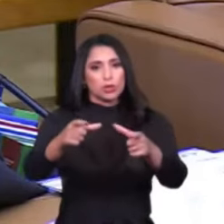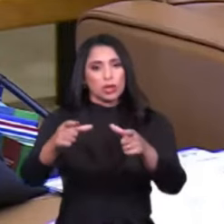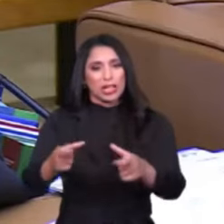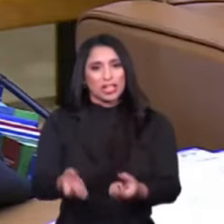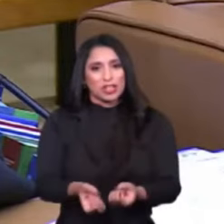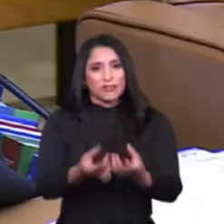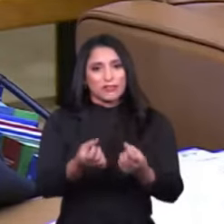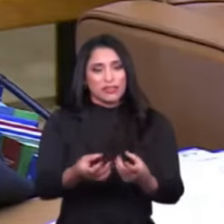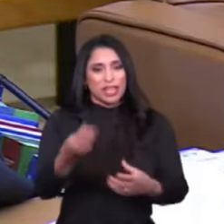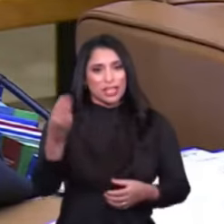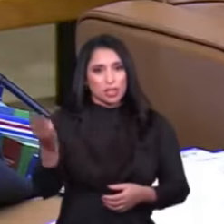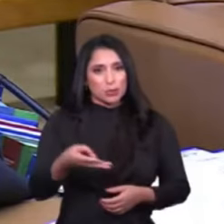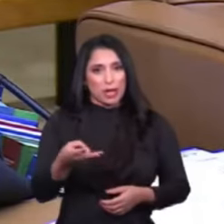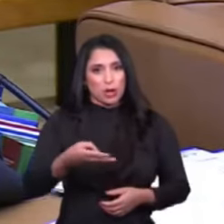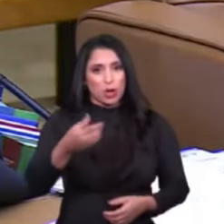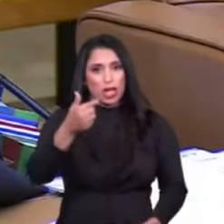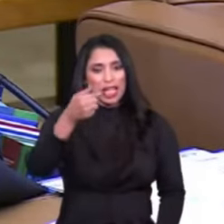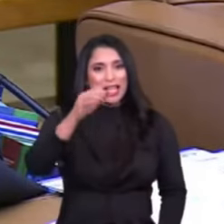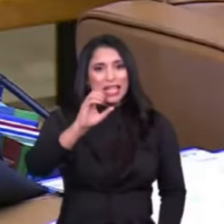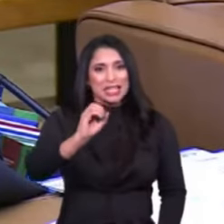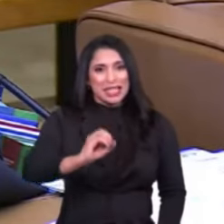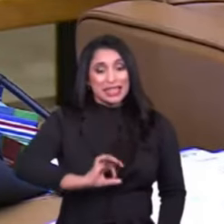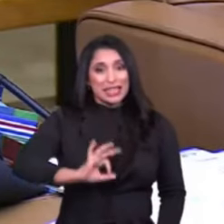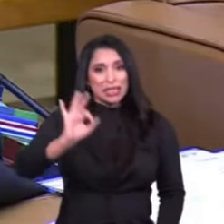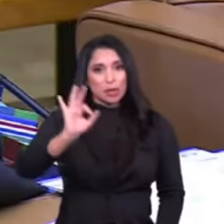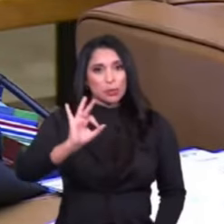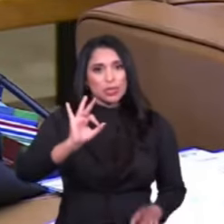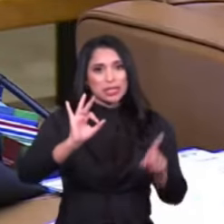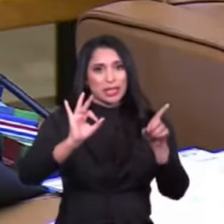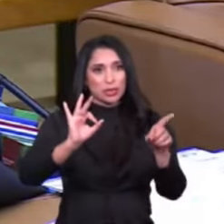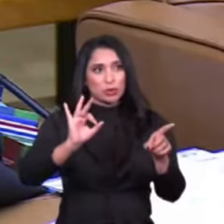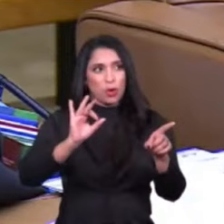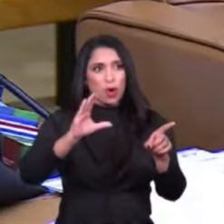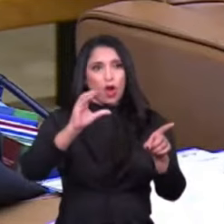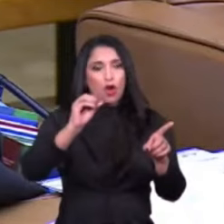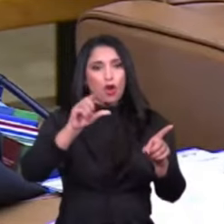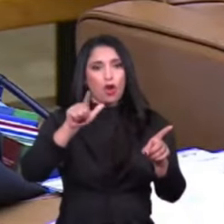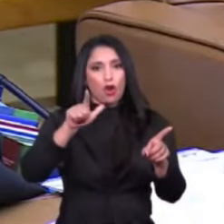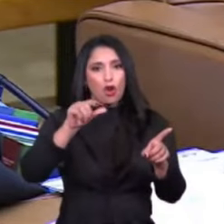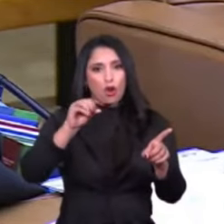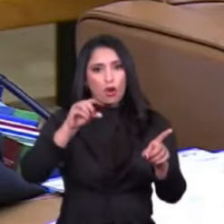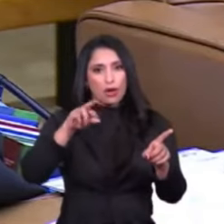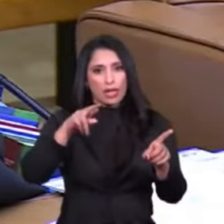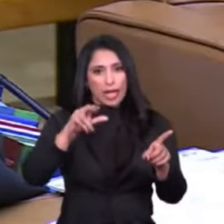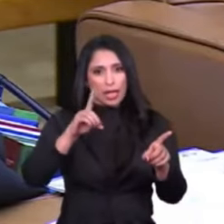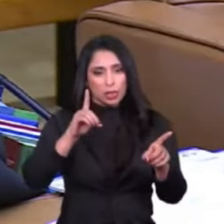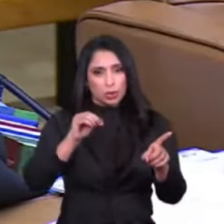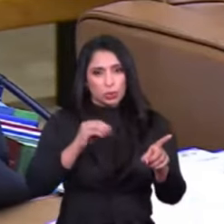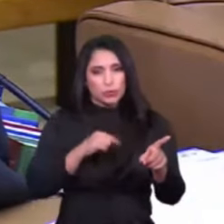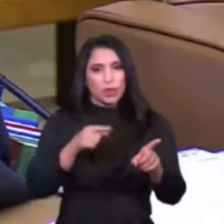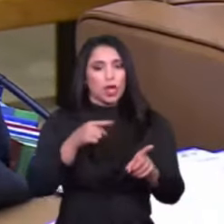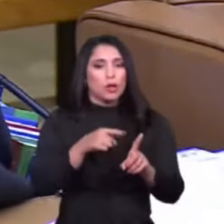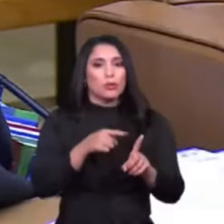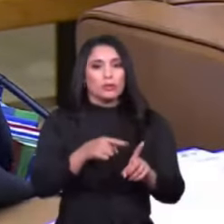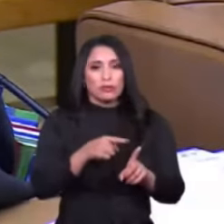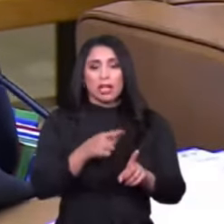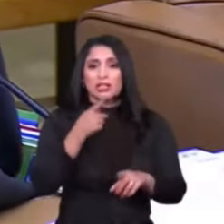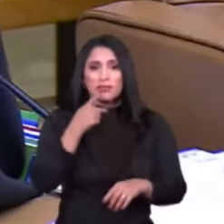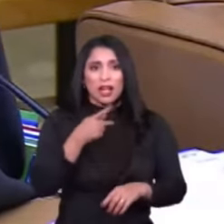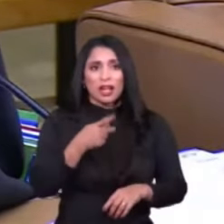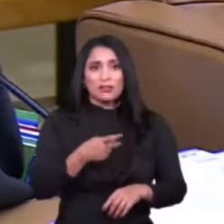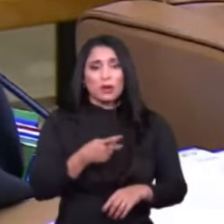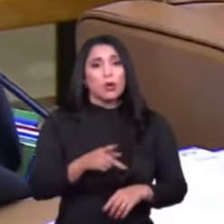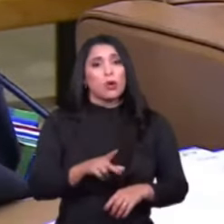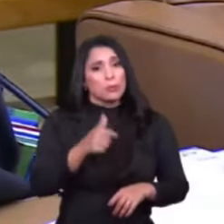de maconha consultados no Colorado, 70%, indicaram o uso para mulheres grávidas